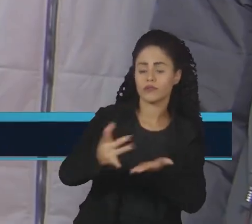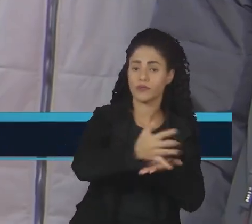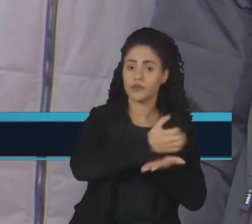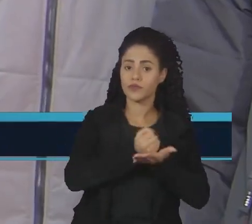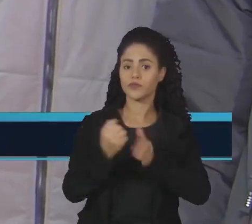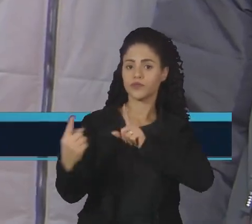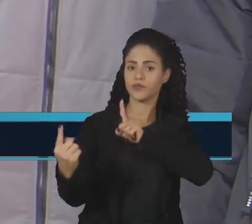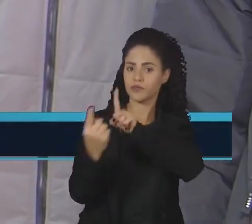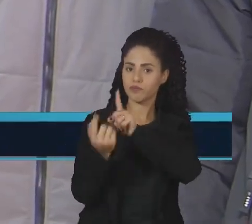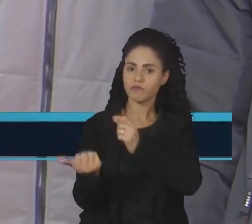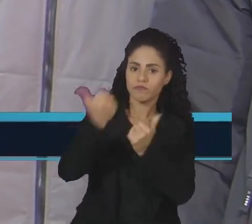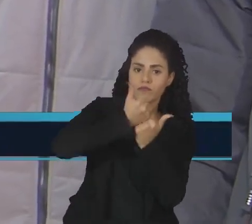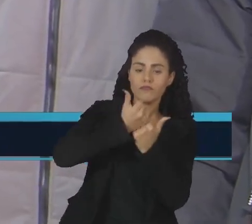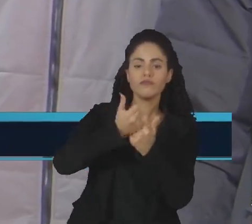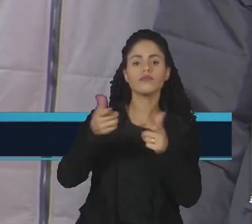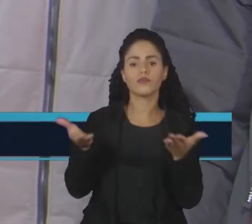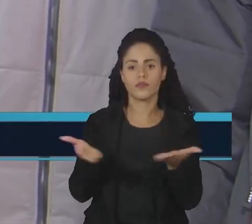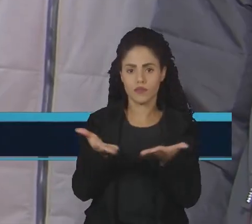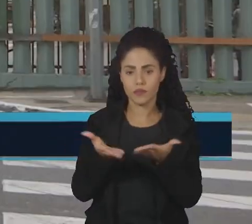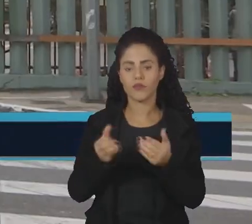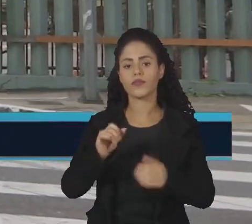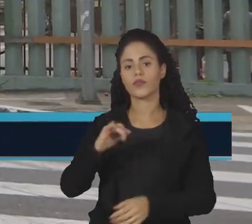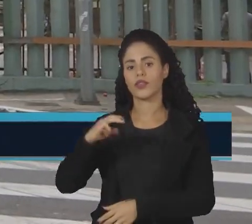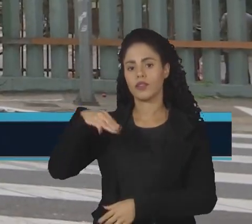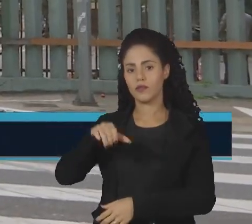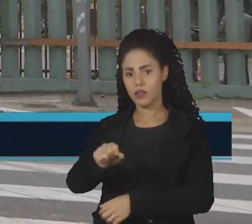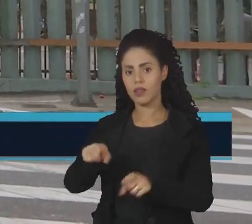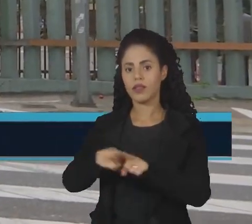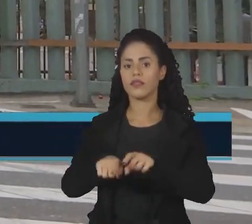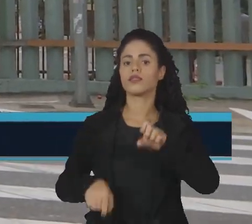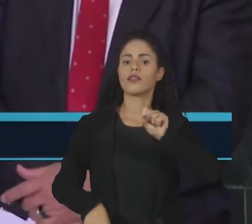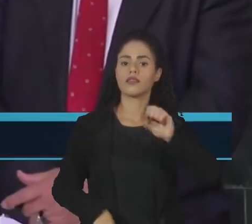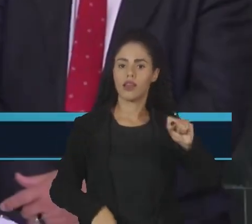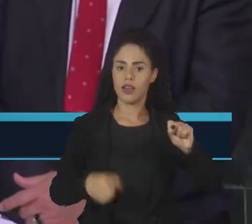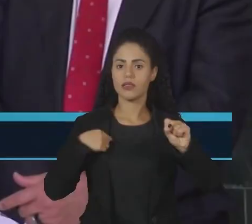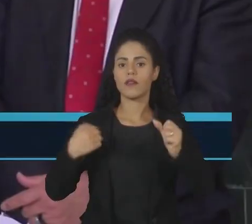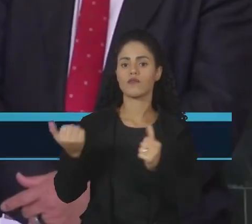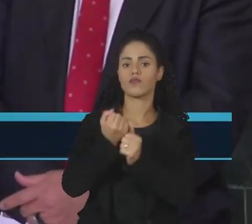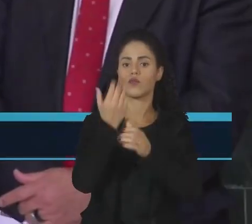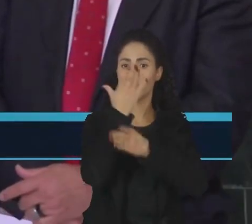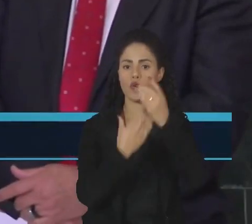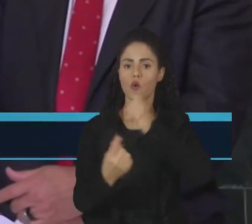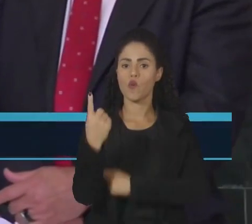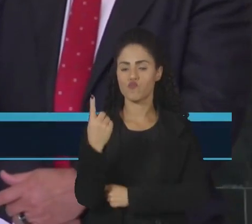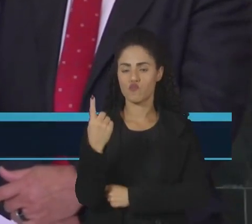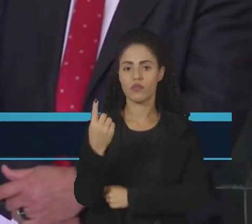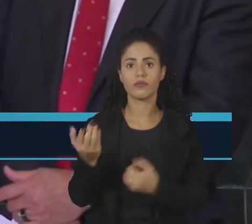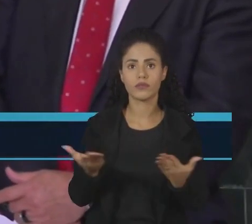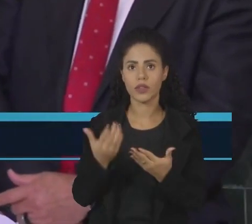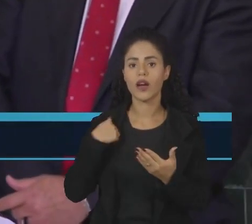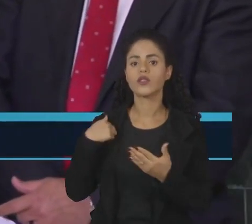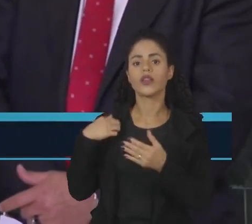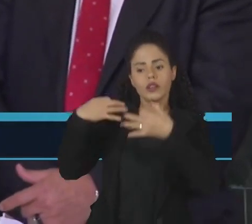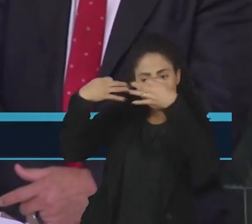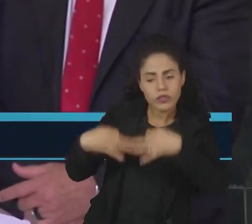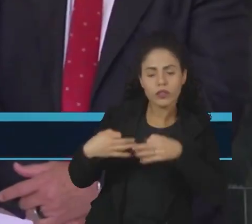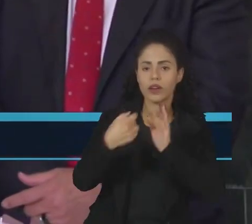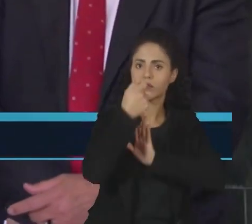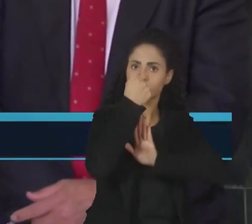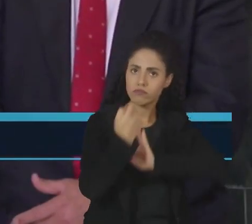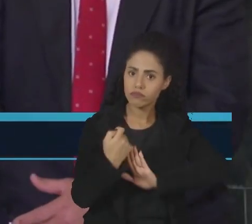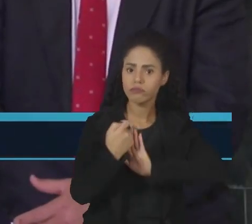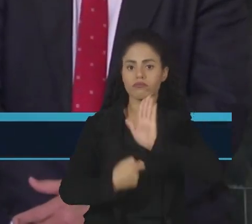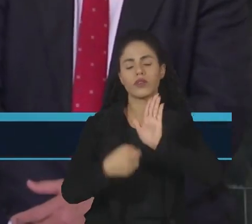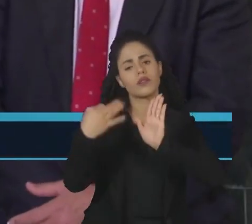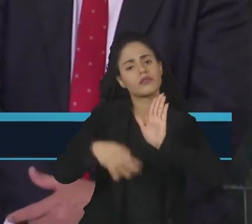vai substituir os atuais ICMS e ISS. Nossa avaliação é que está bem encaminhado. Quem